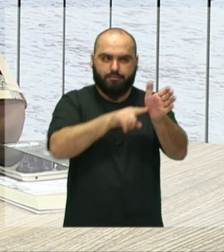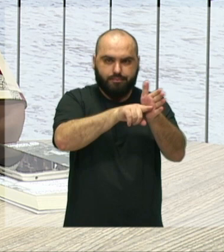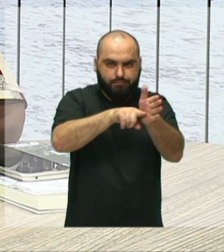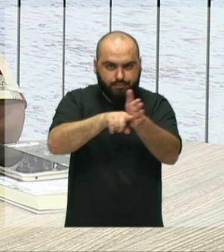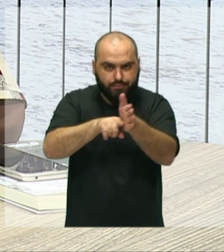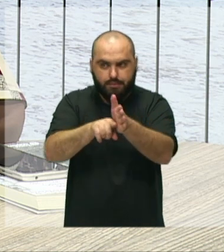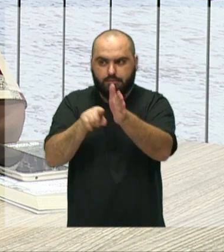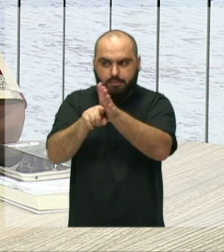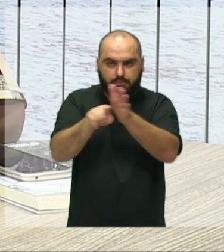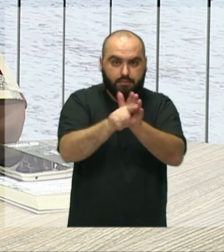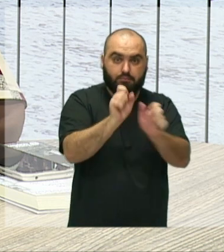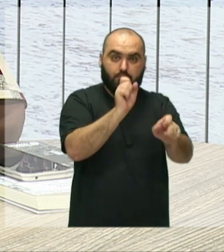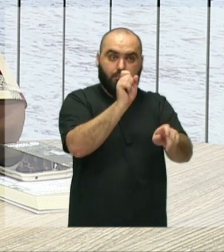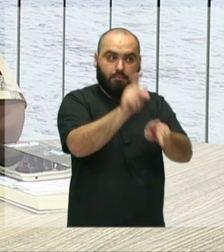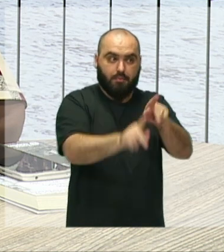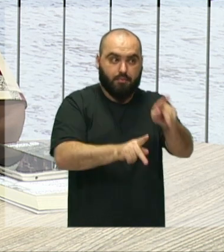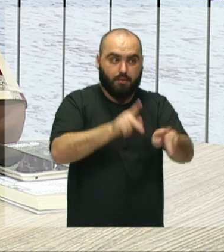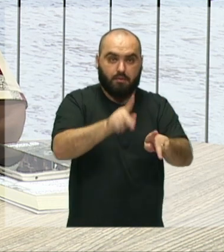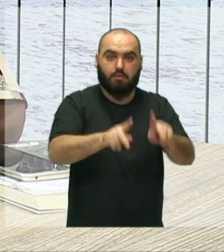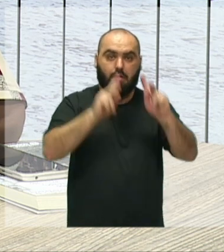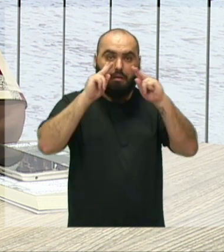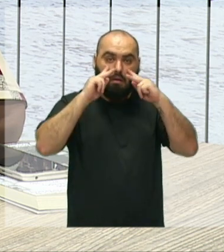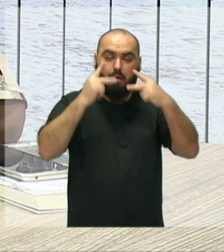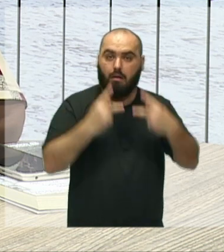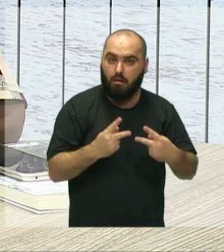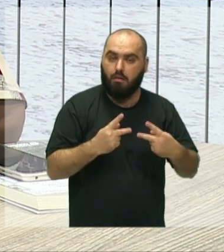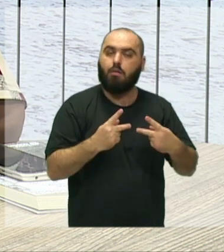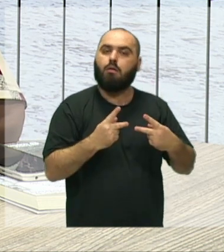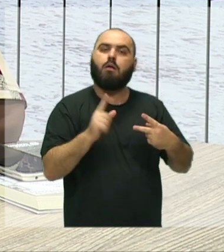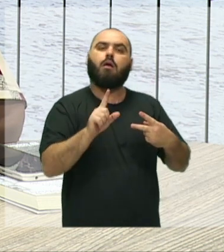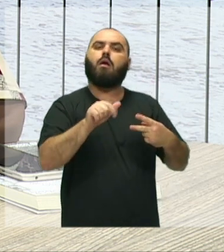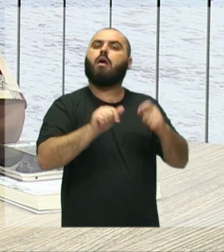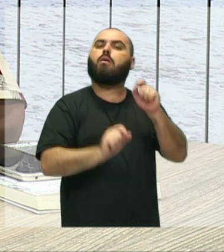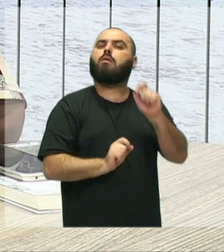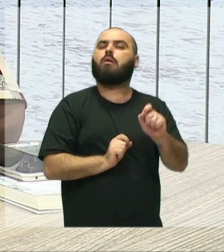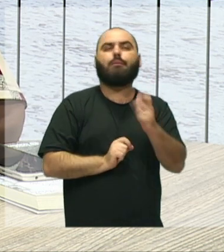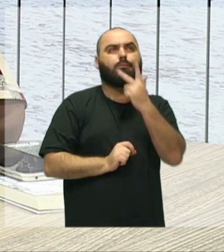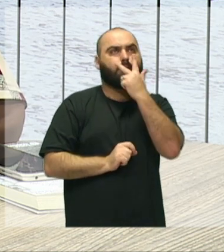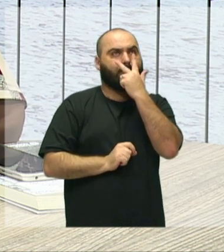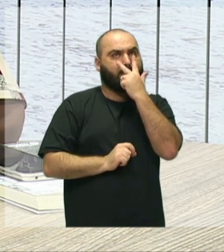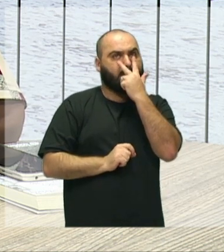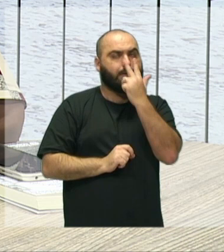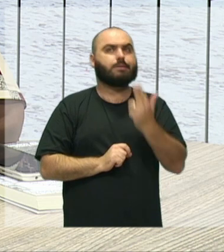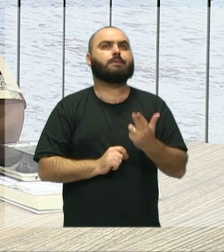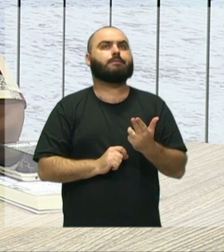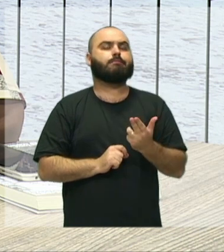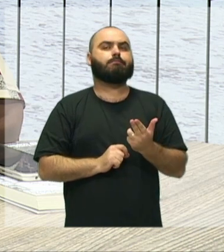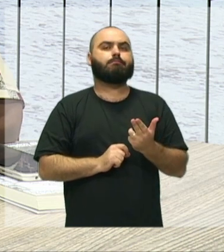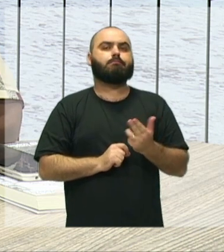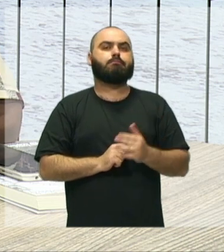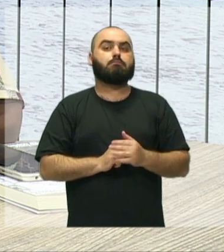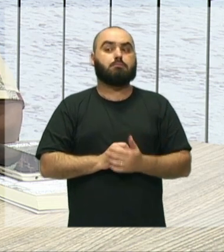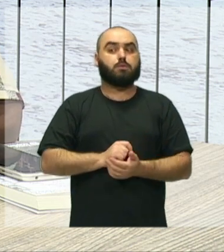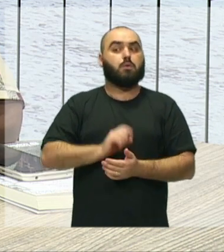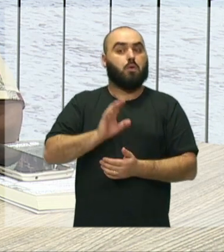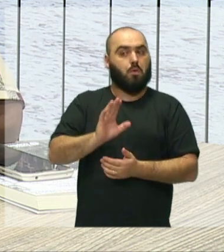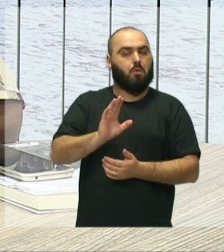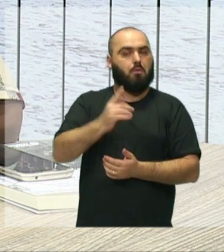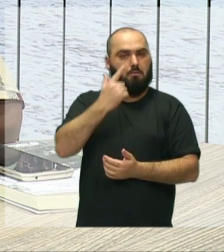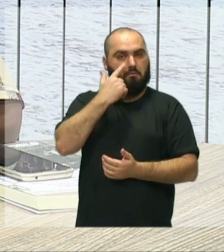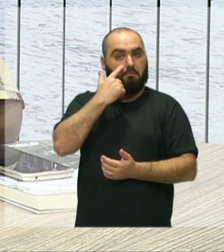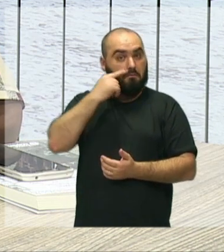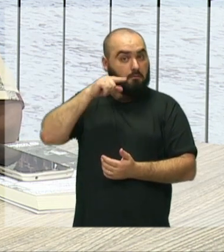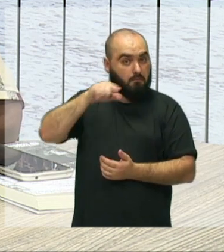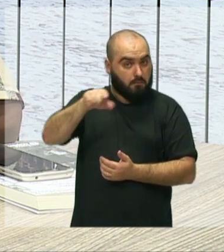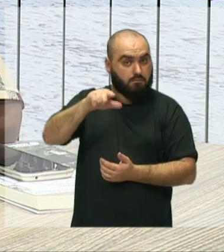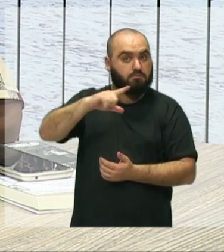que essa população é negra é uma forma de dizer o seguinte: olha, vocês têm uma ancestralidade,